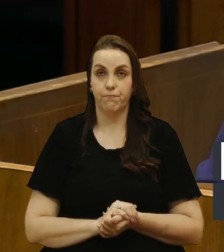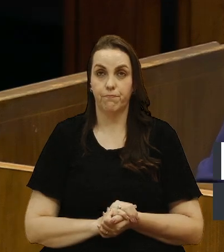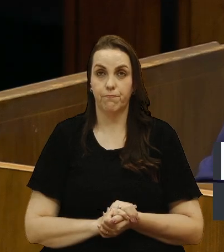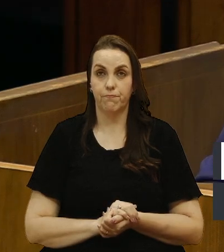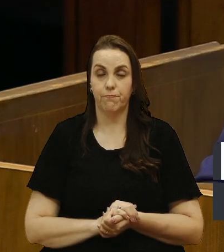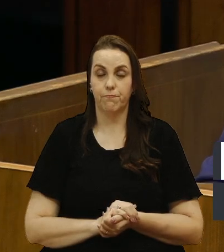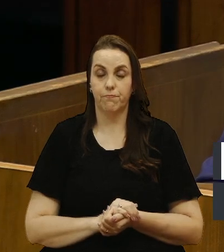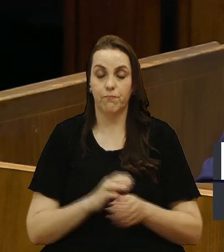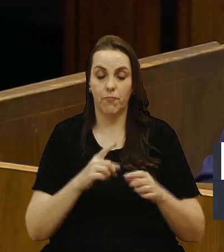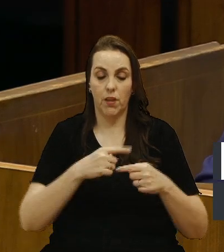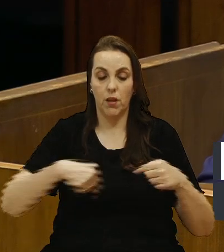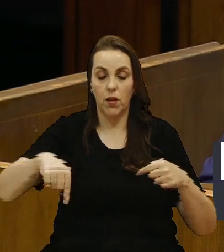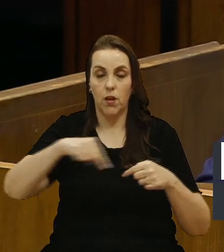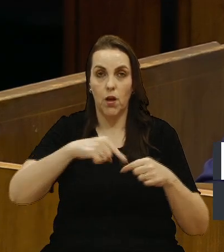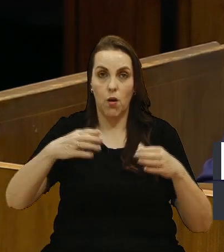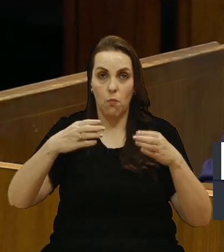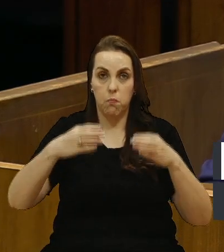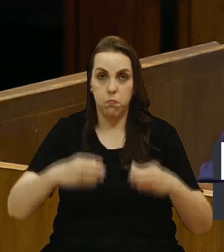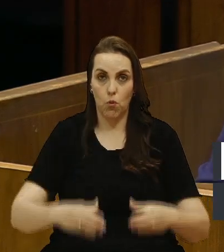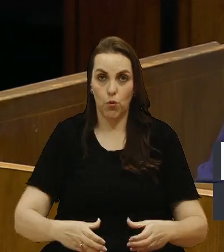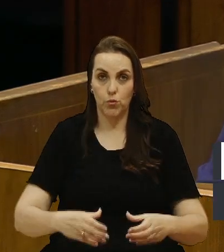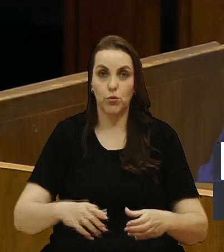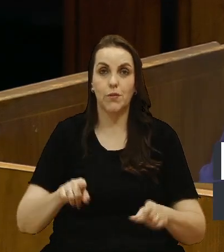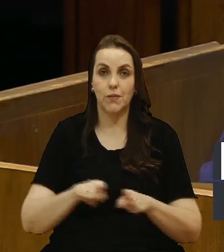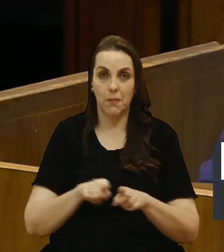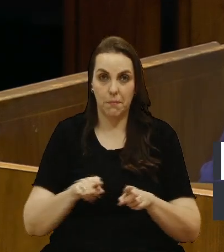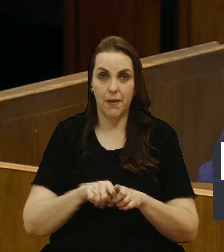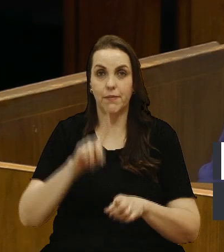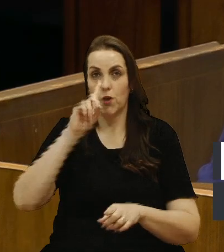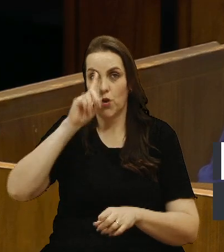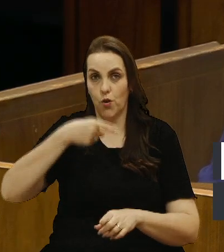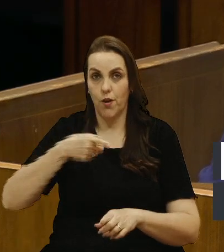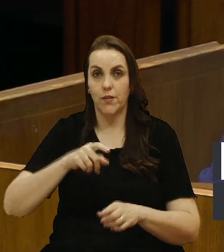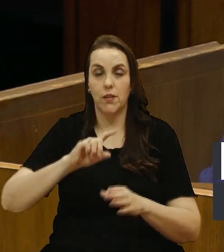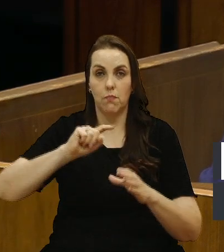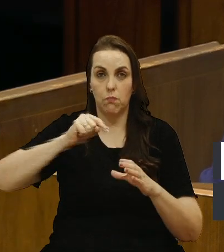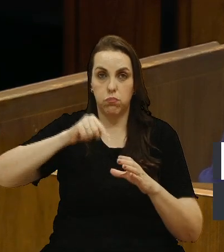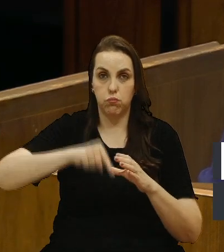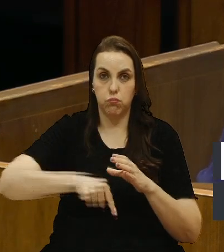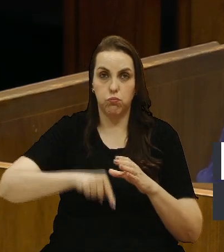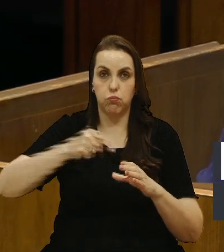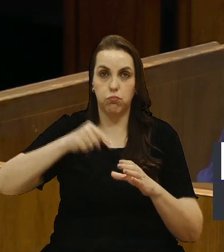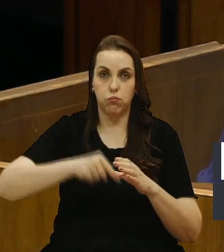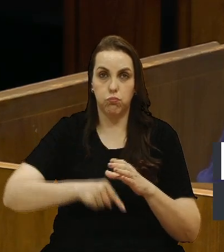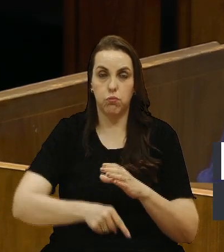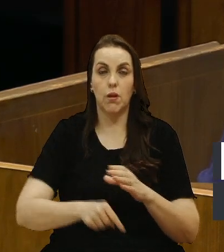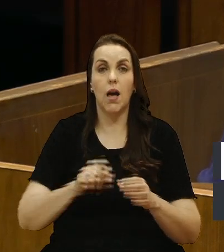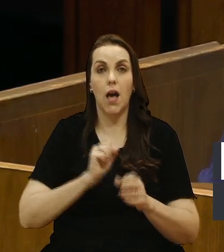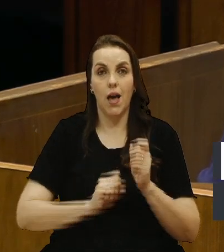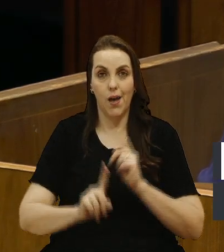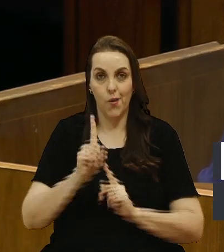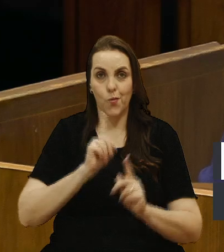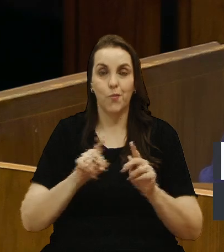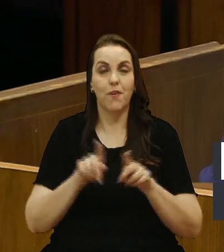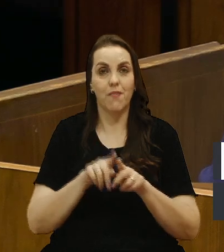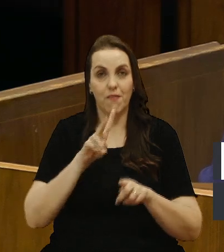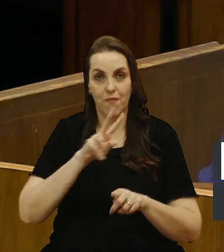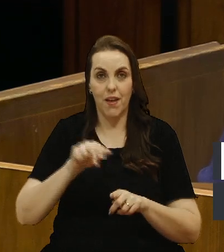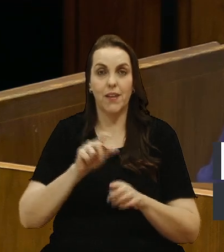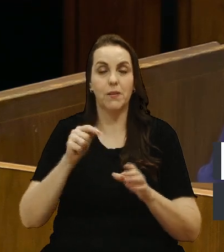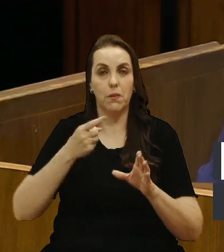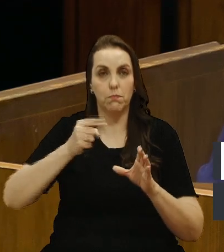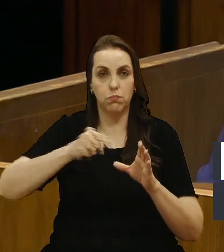Poços artesianos tiveram ordem de perfuração e mais alguns ainda vão ser perfurados na